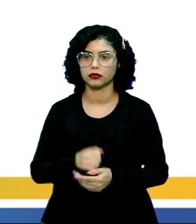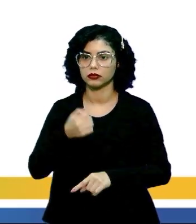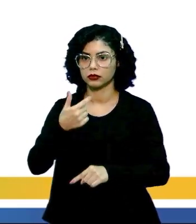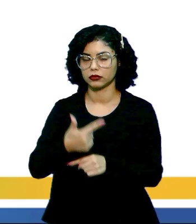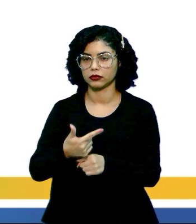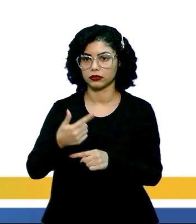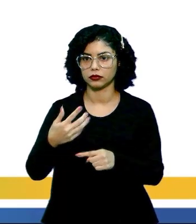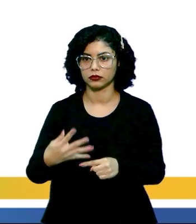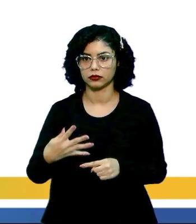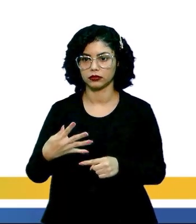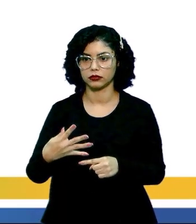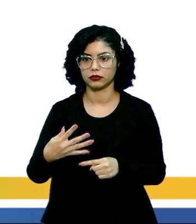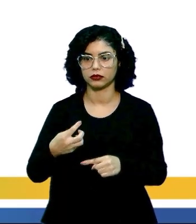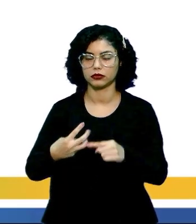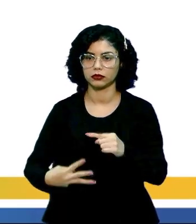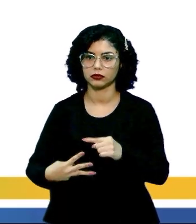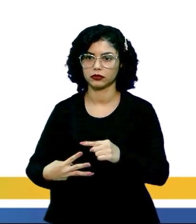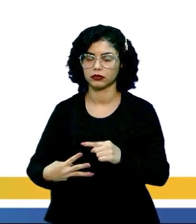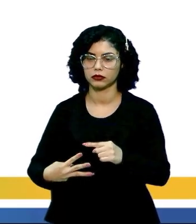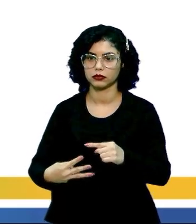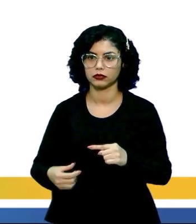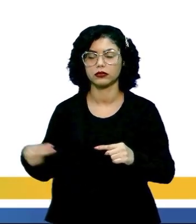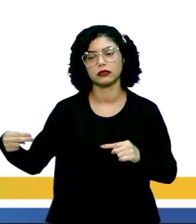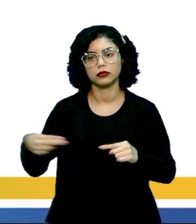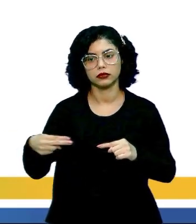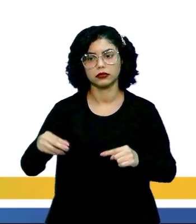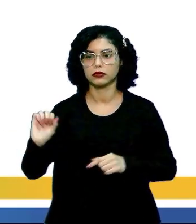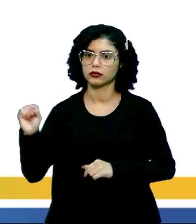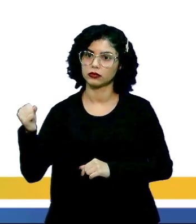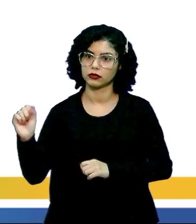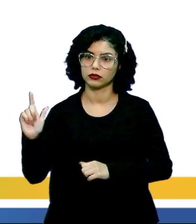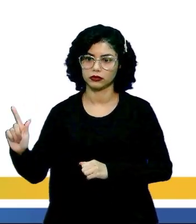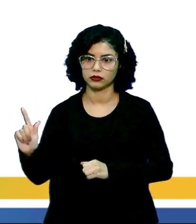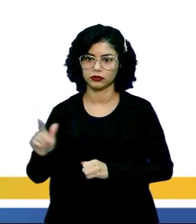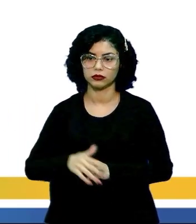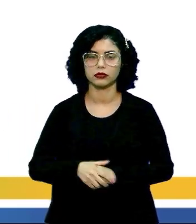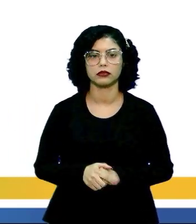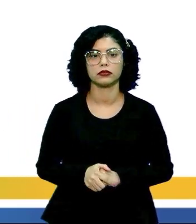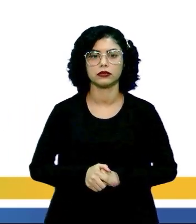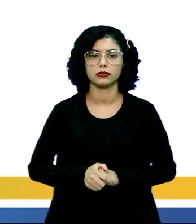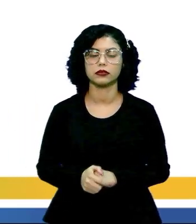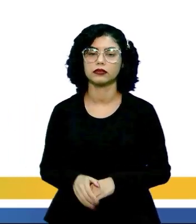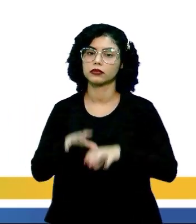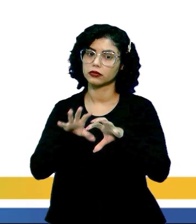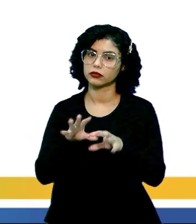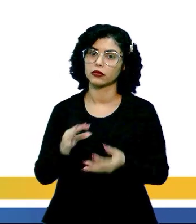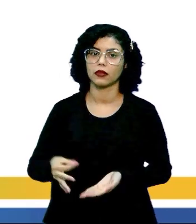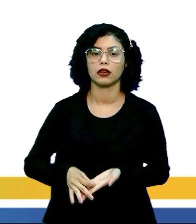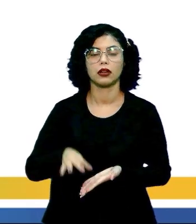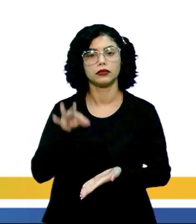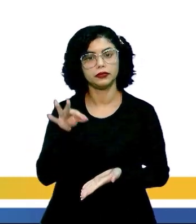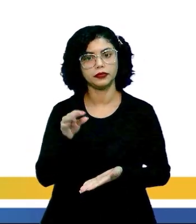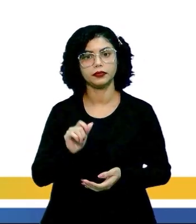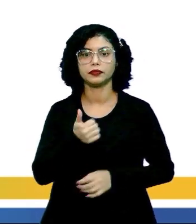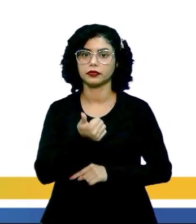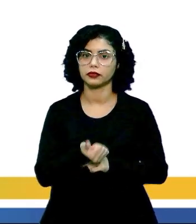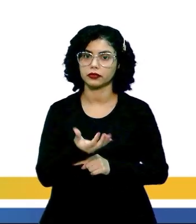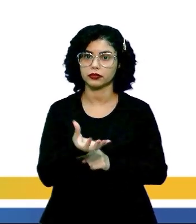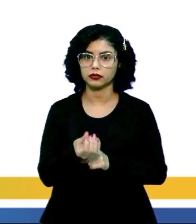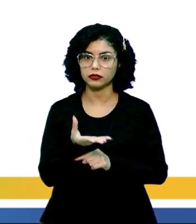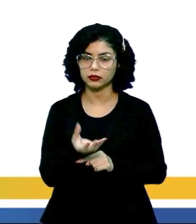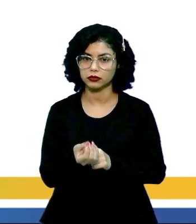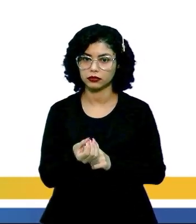medida equivale a 24 sobre 3, que é igual a 8 gramas. Sendo assim, uma xícara